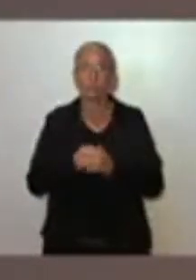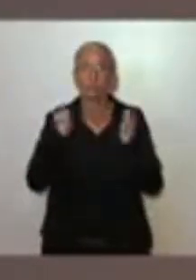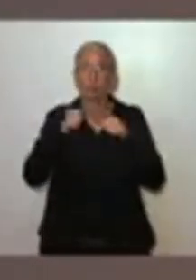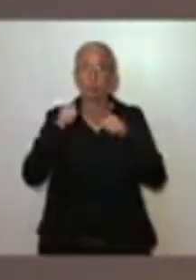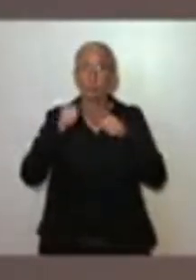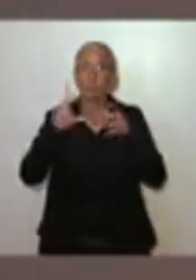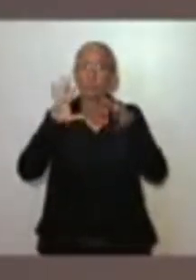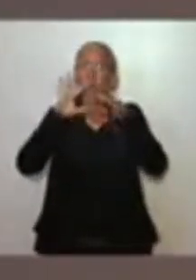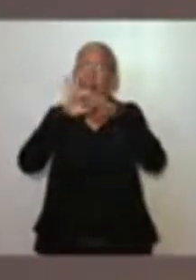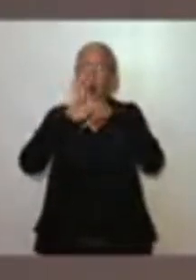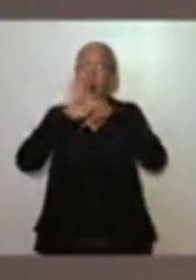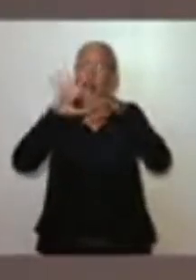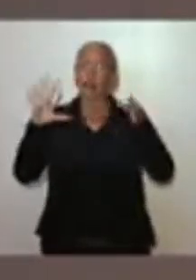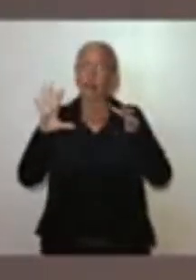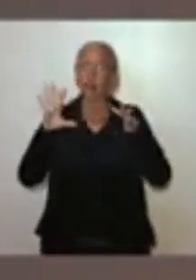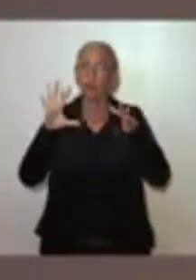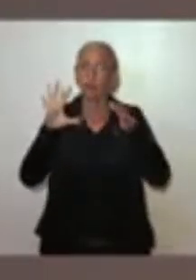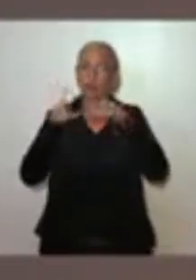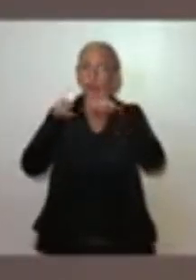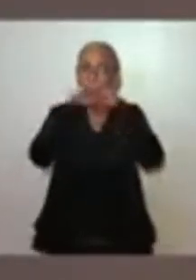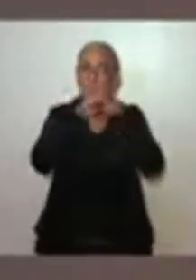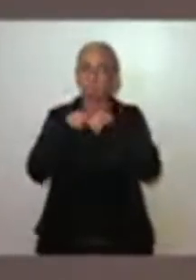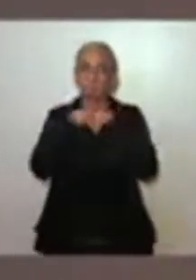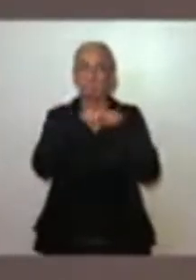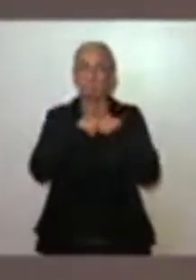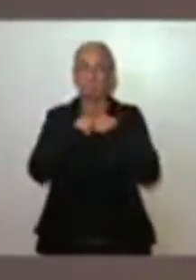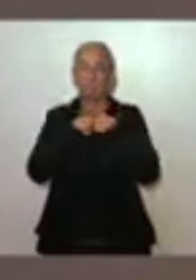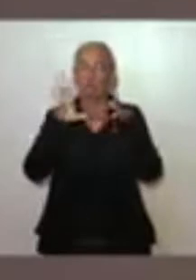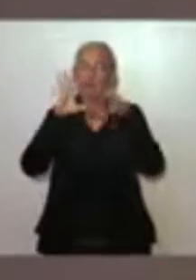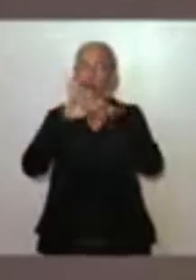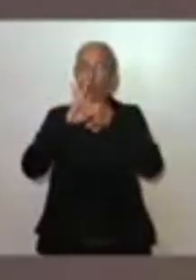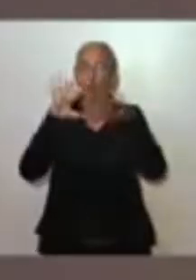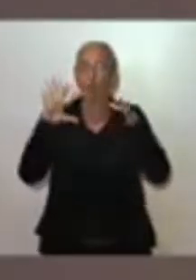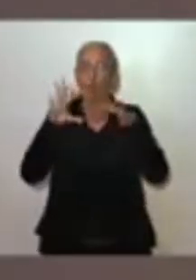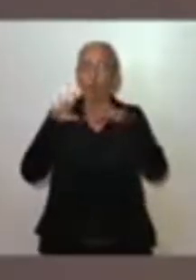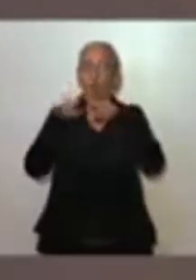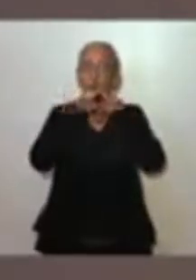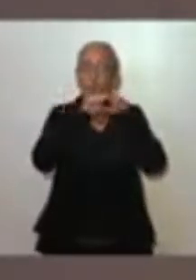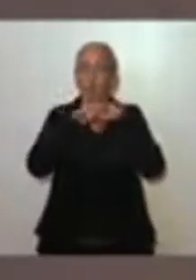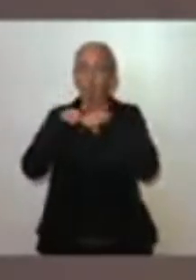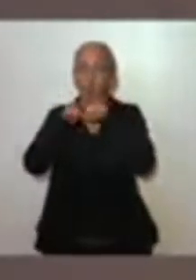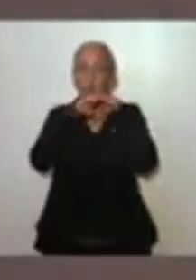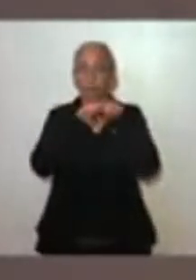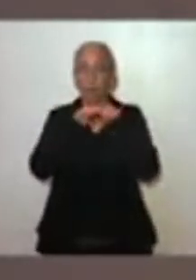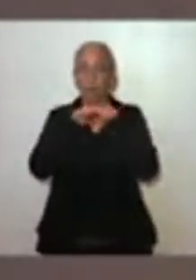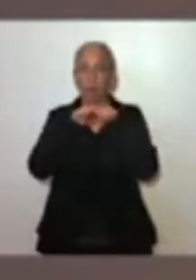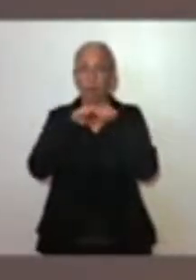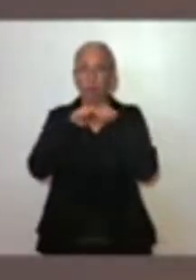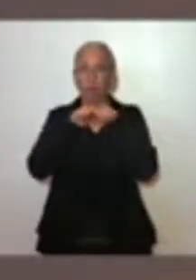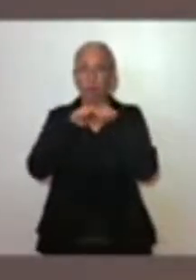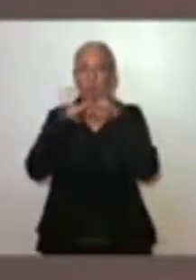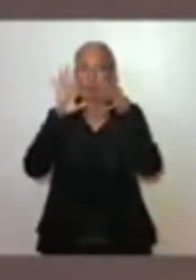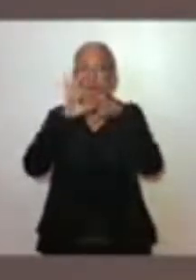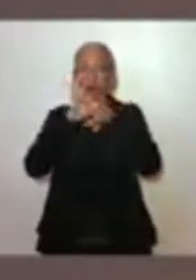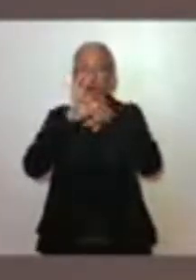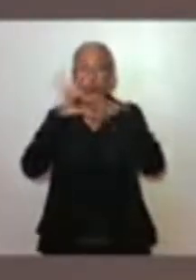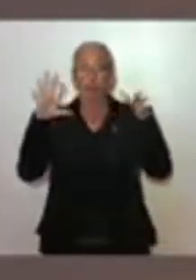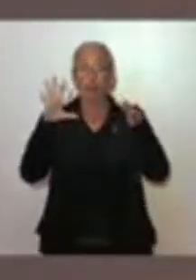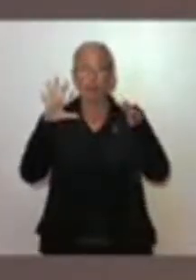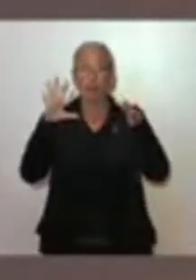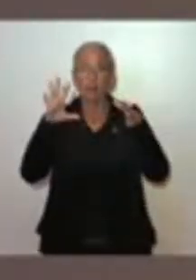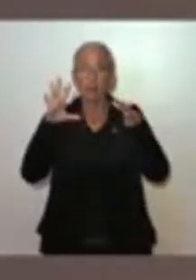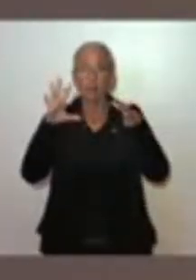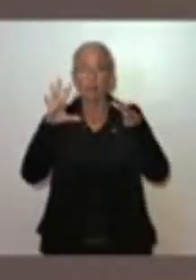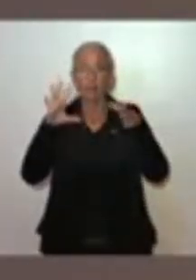livres e Iguais livres e Iguais livres para